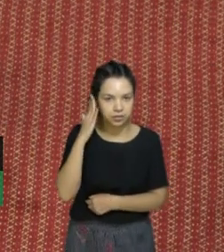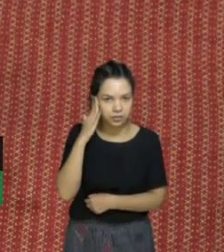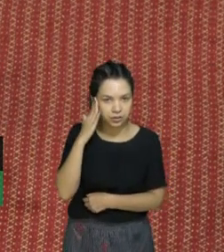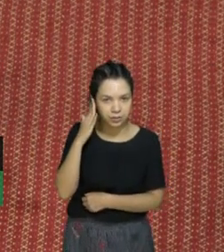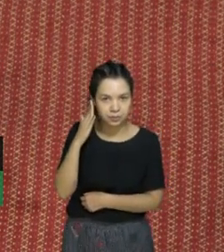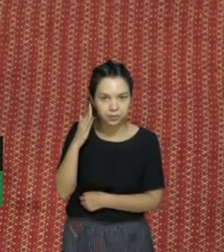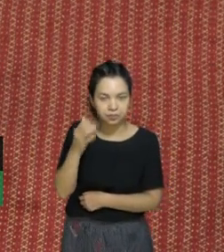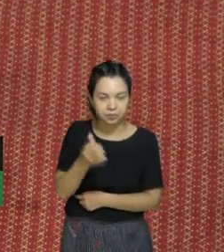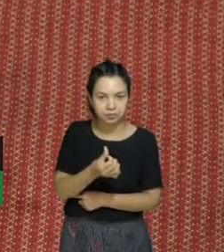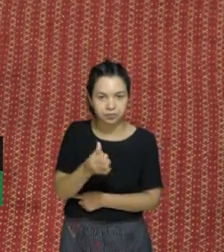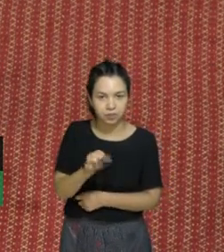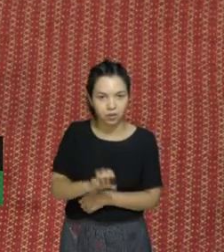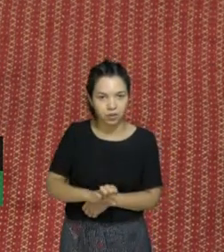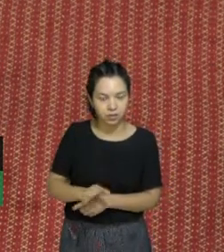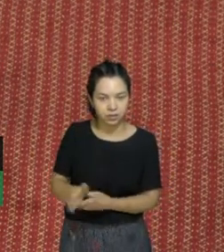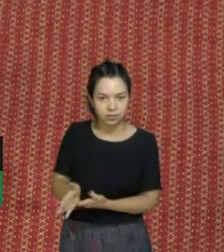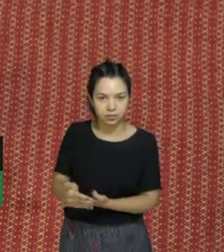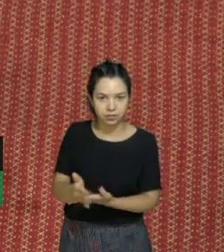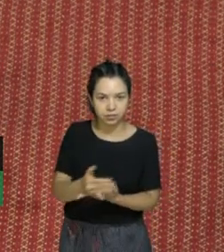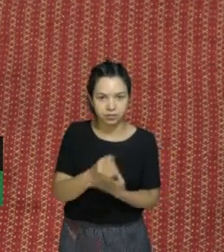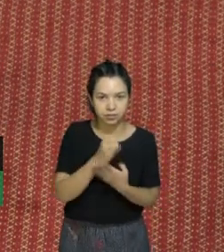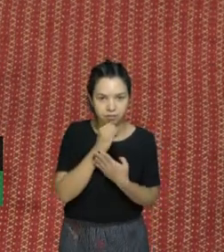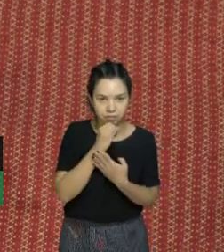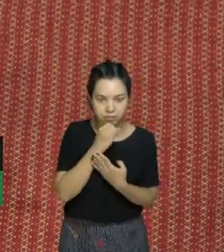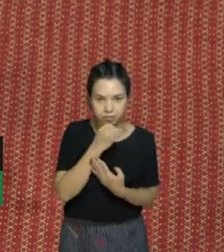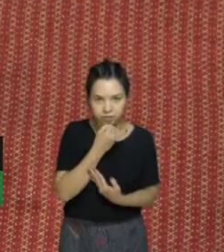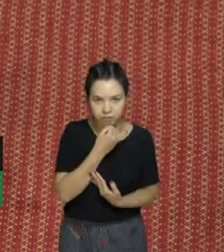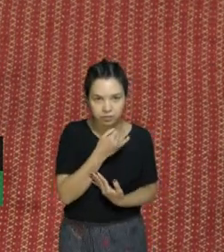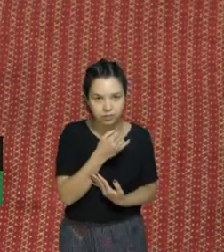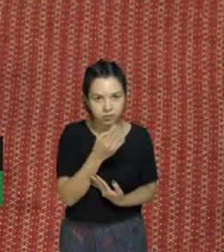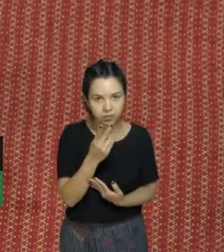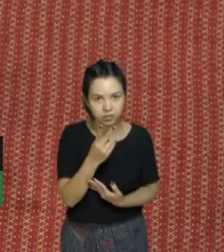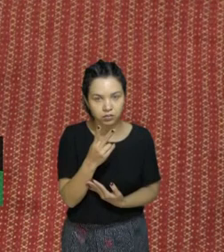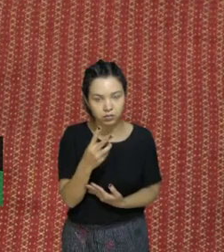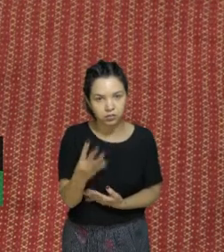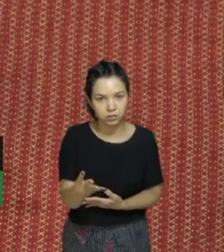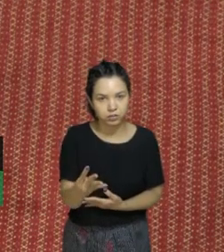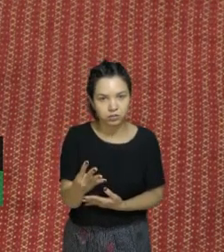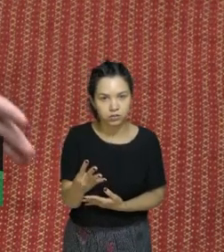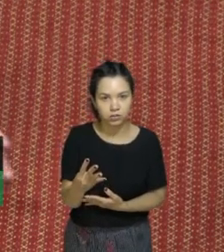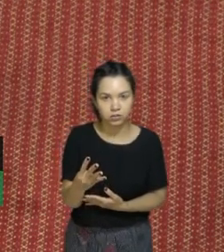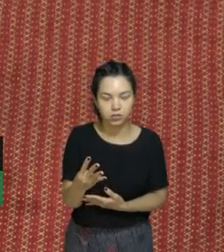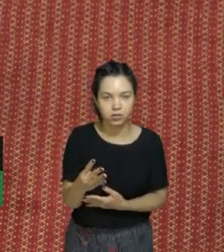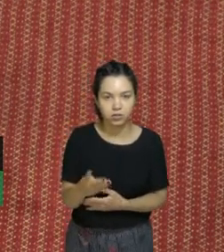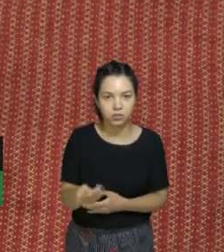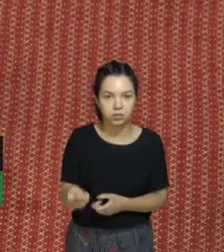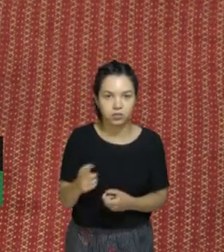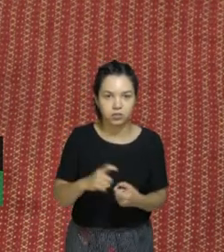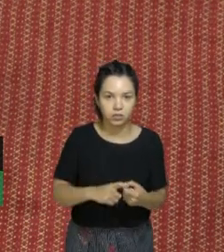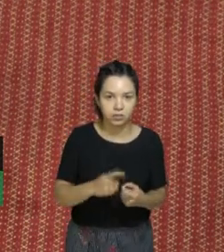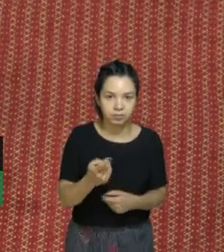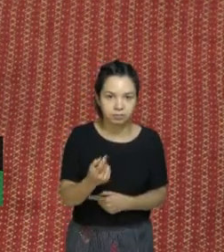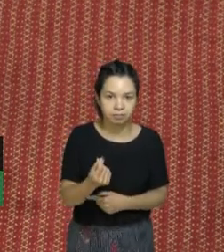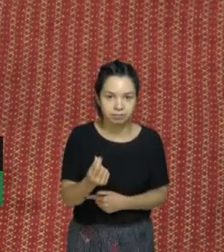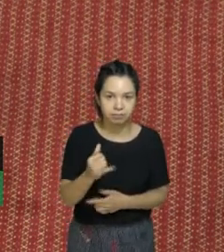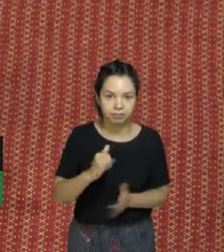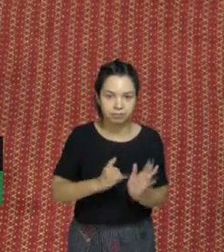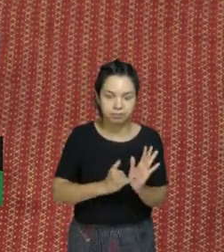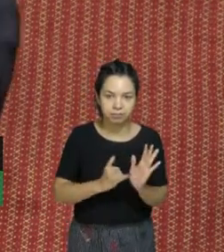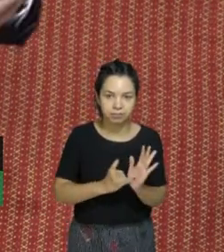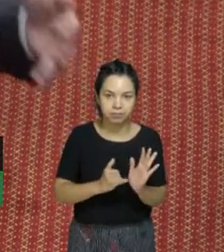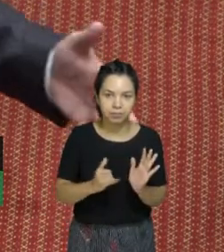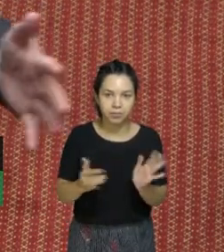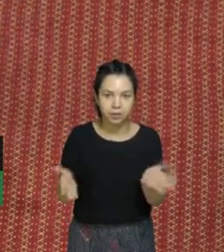sexto estado em arrecadação e, infelizmente, somos o 24º no retorno dos impostos. Então, é nesse momento